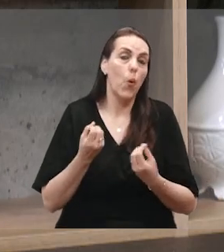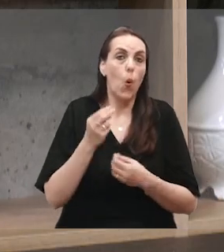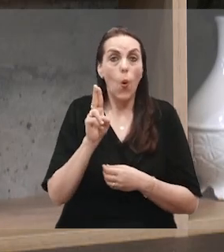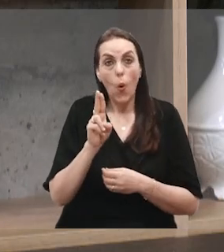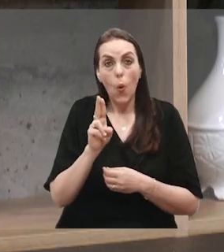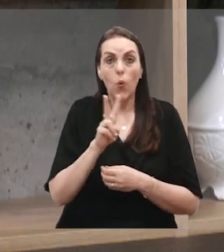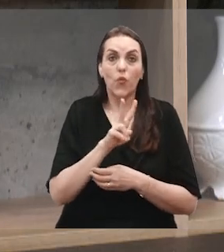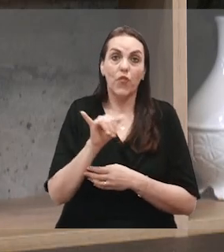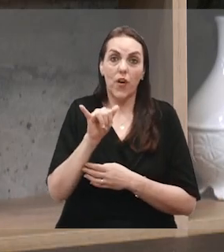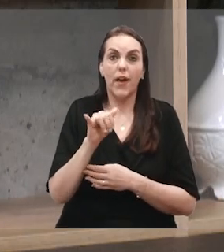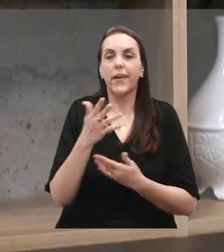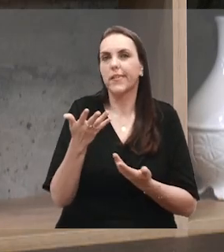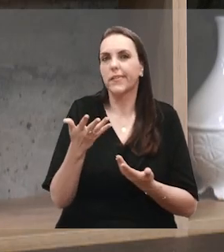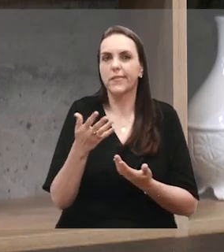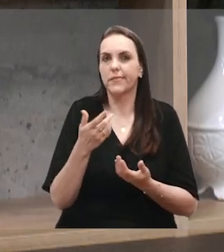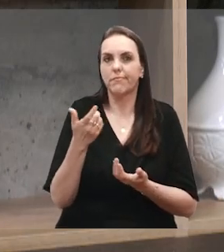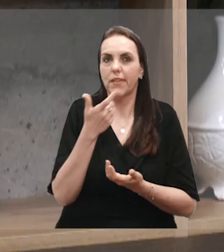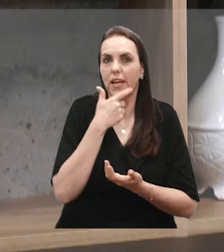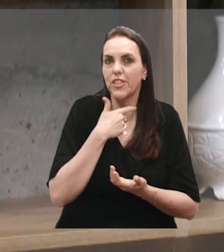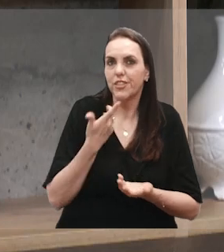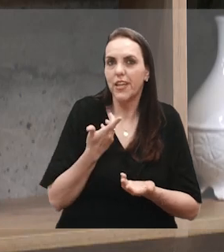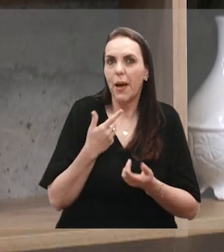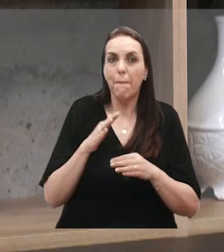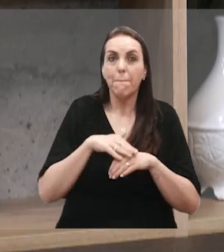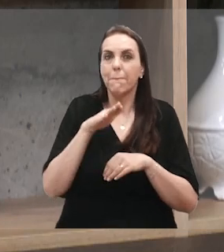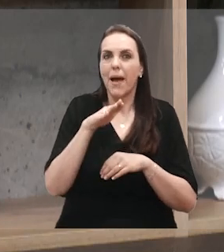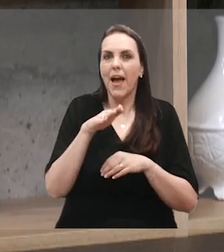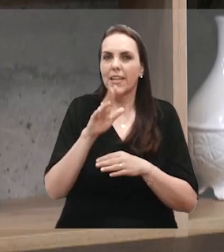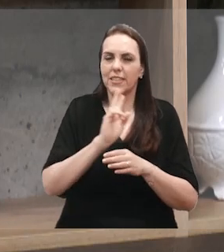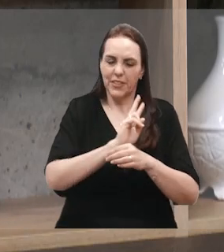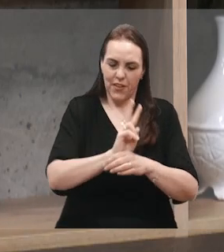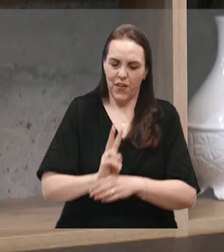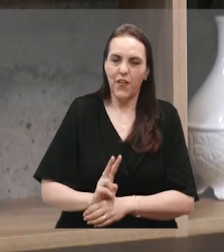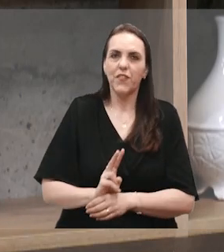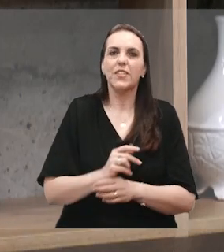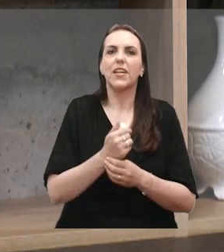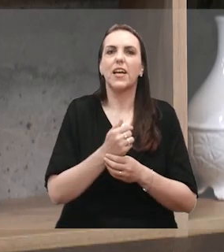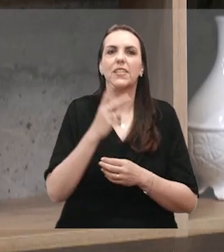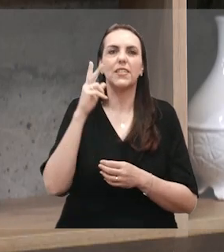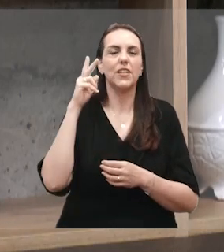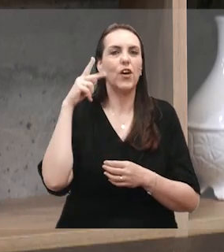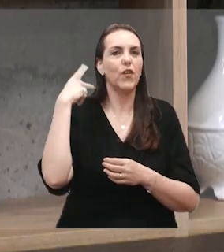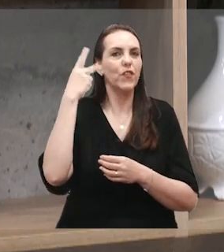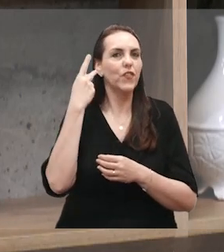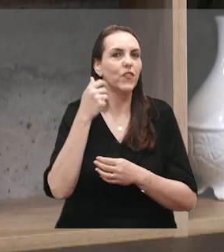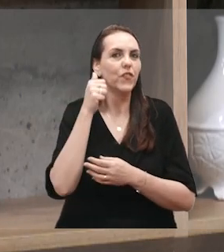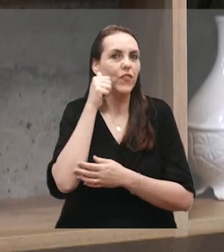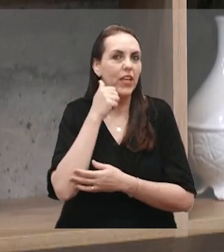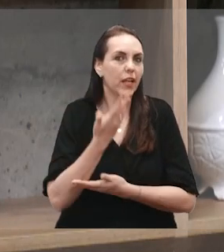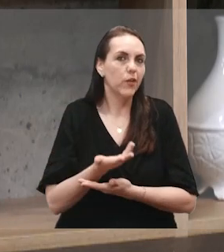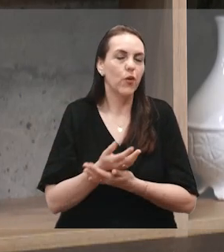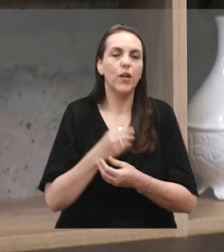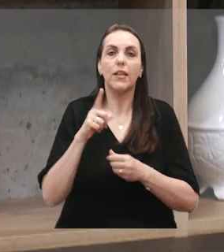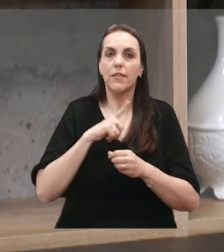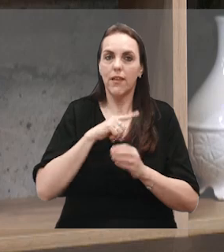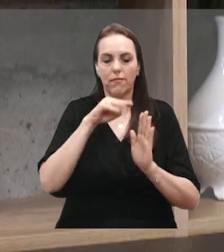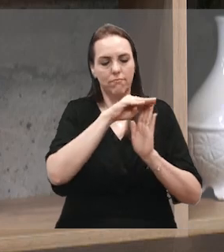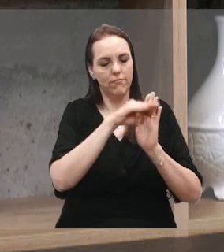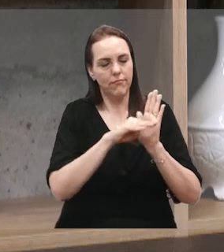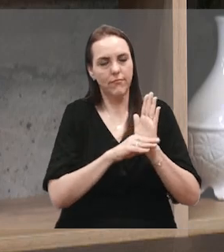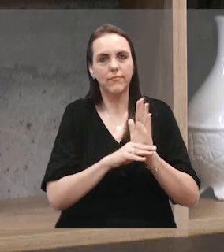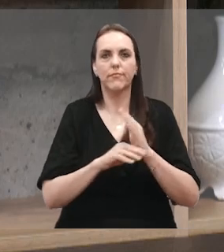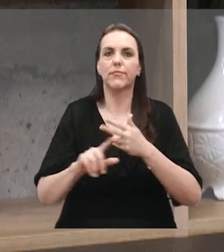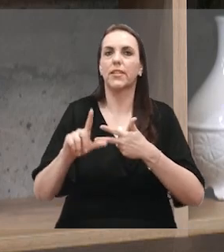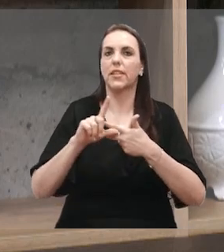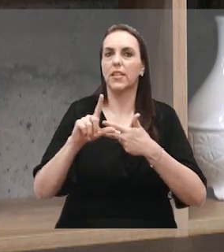vai priorizar, num primeiro momento, mais a parte fiscalizadora do vereador? Já tem algumas matérias de ordem legislativa